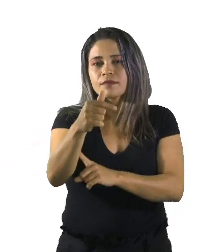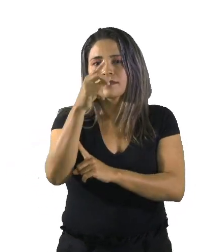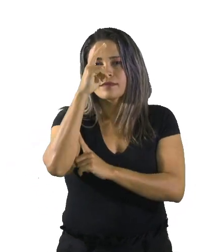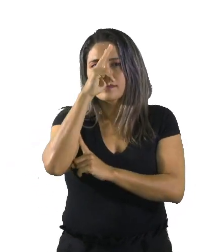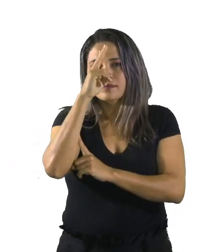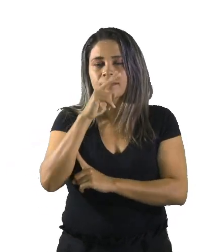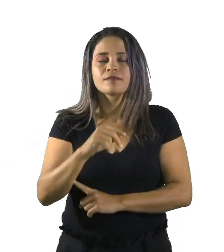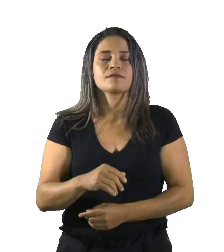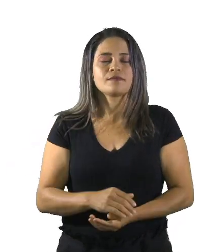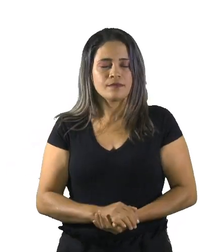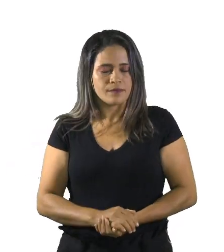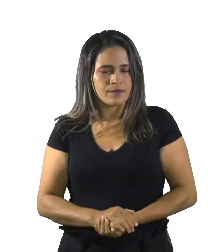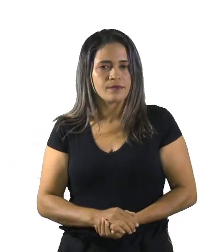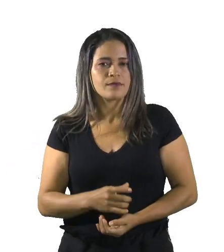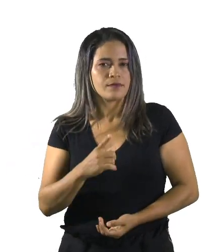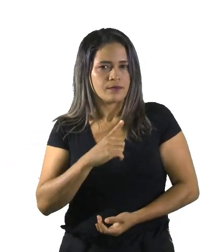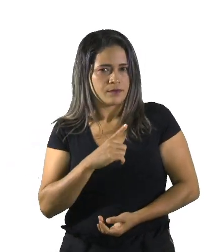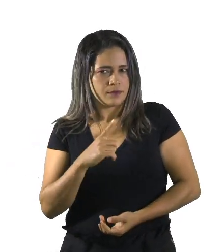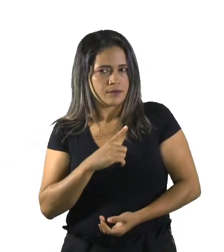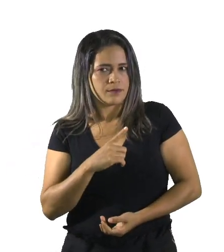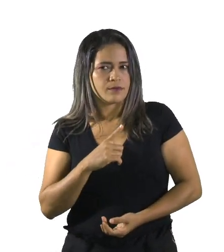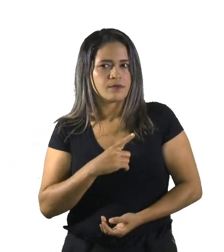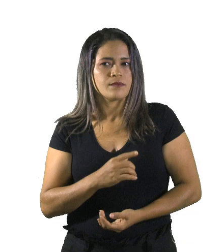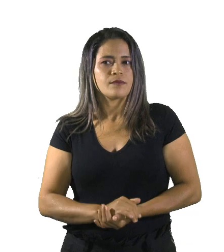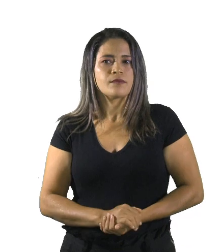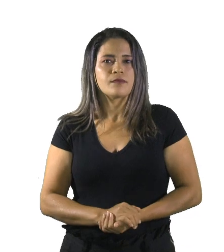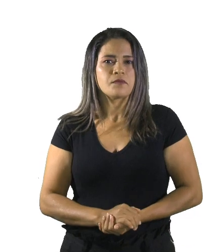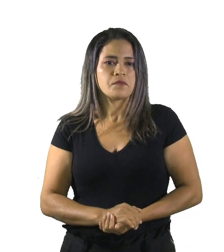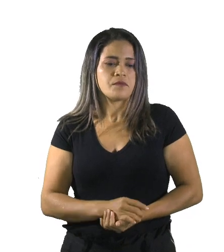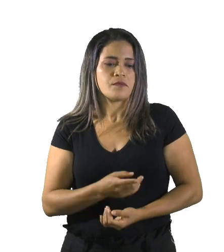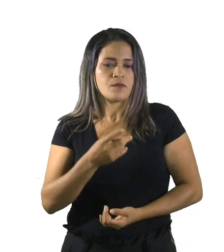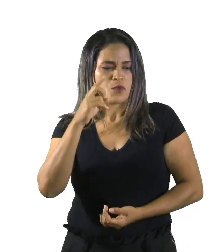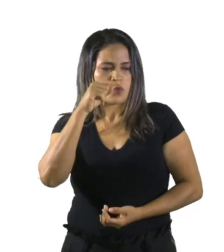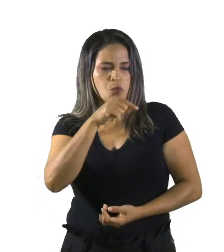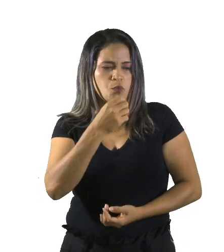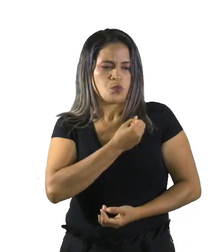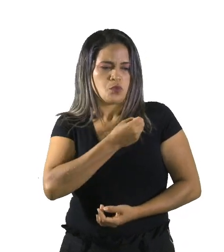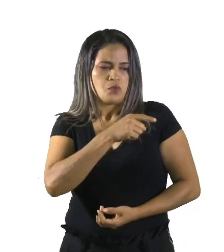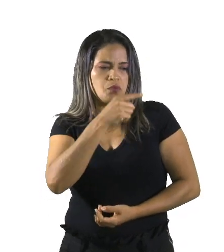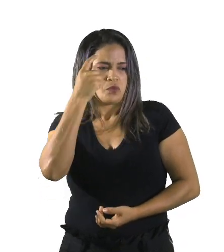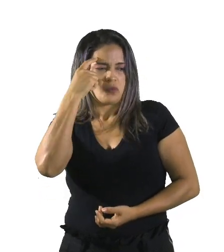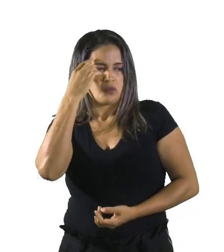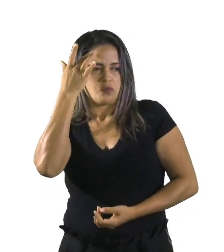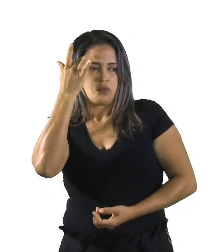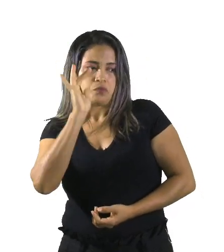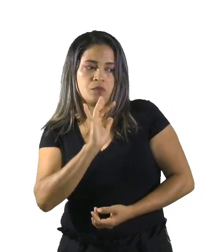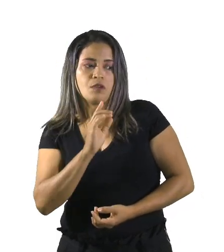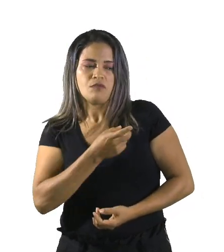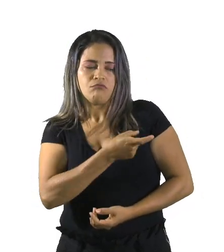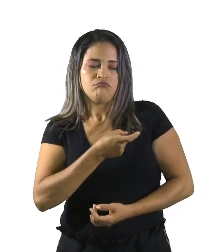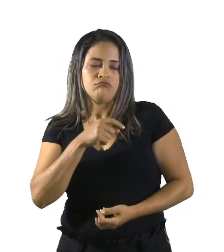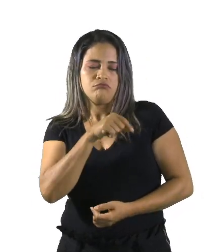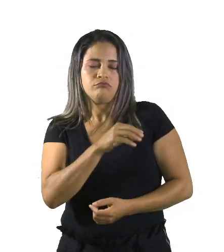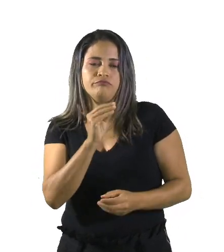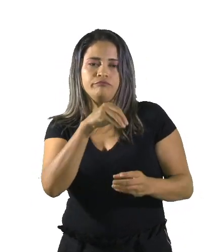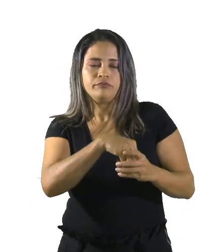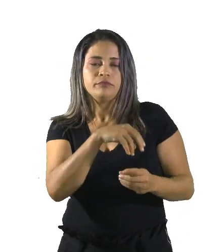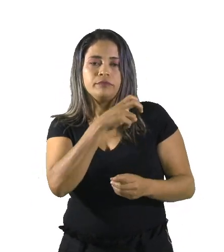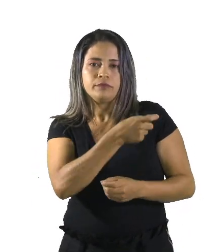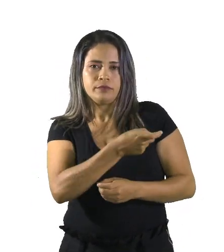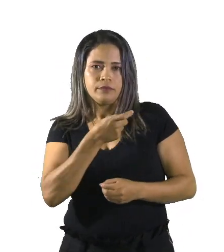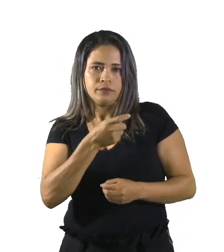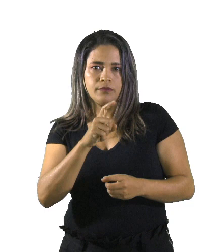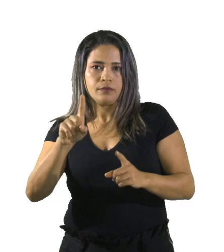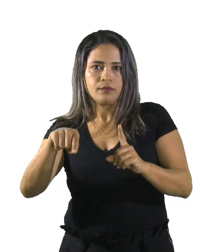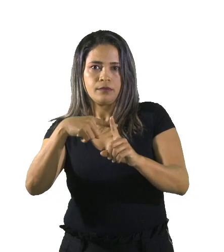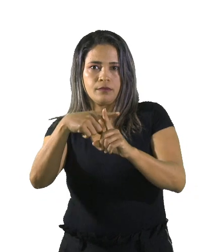tenho aqui um número que você pensou, eu não sei qual é, ele é desconhecido para mim. E aí eu vou adicionar 7